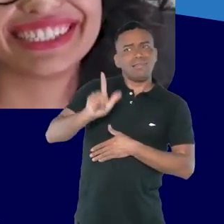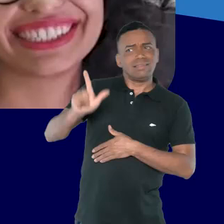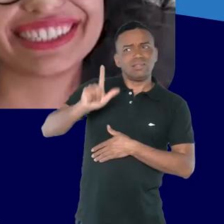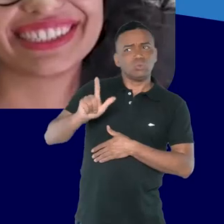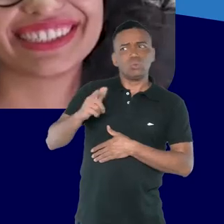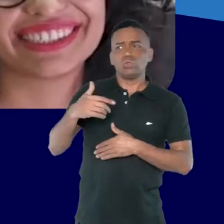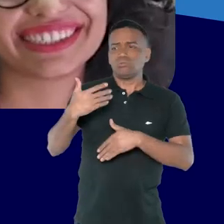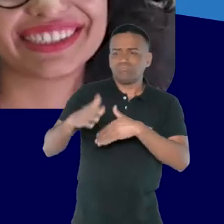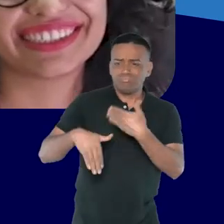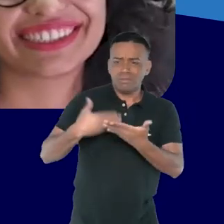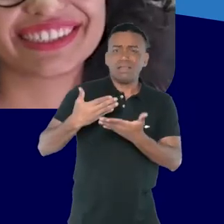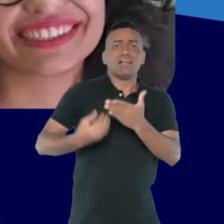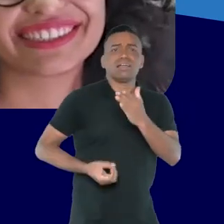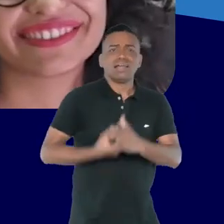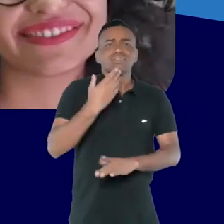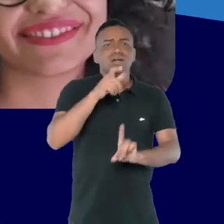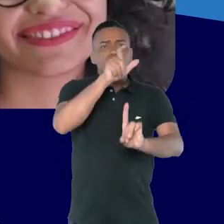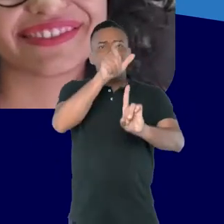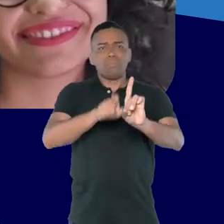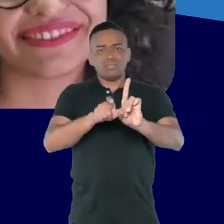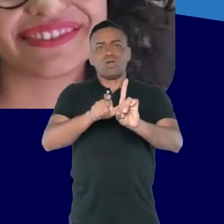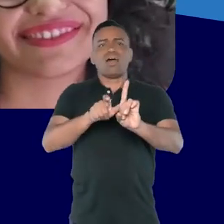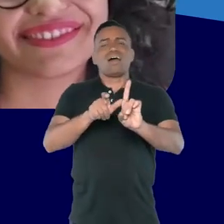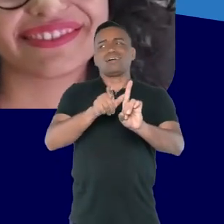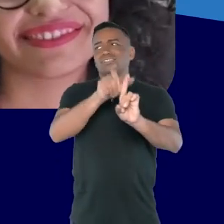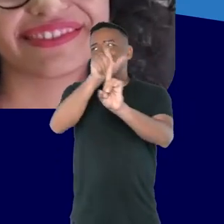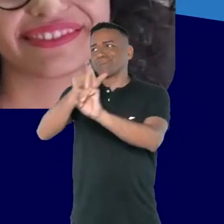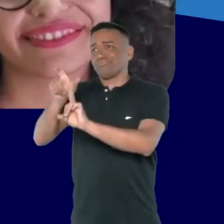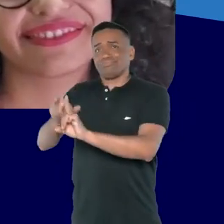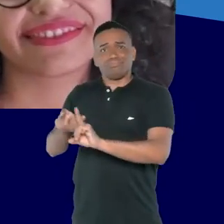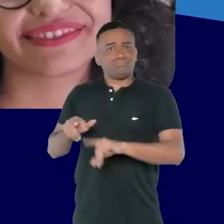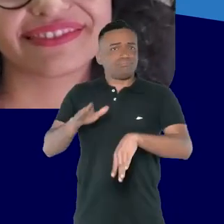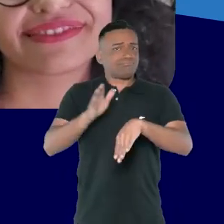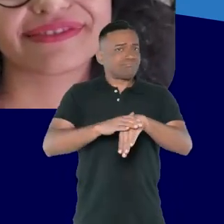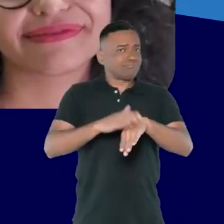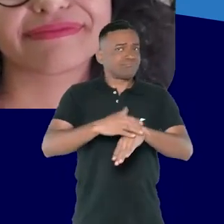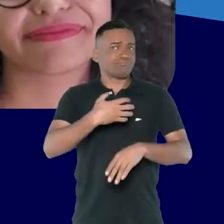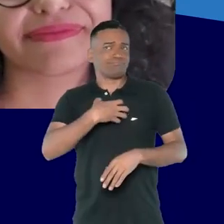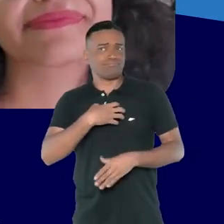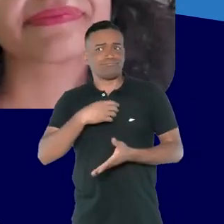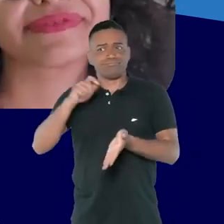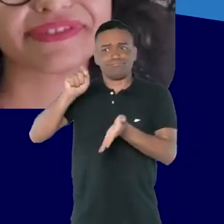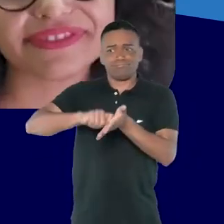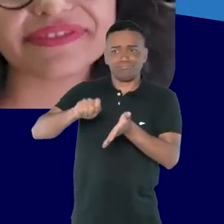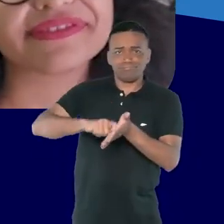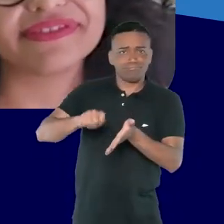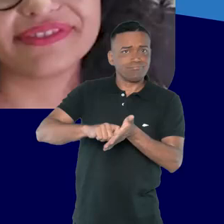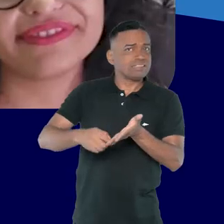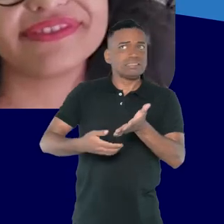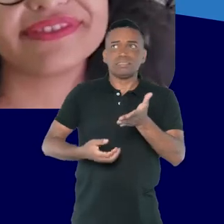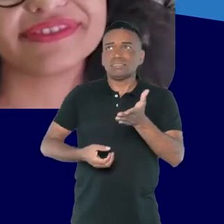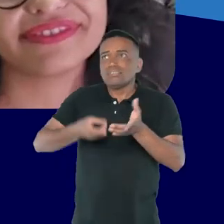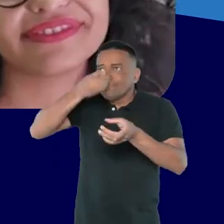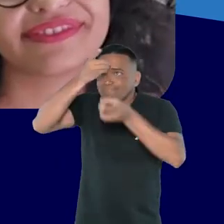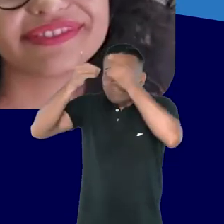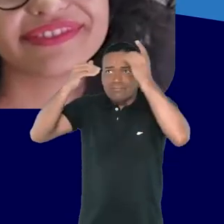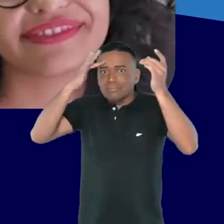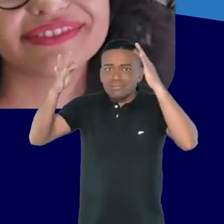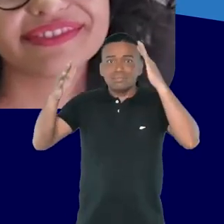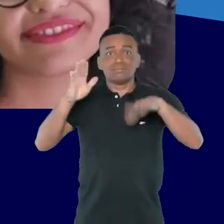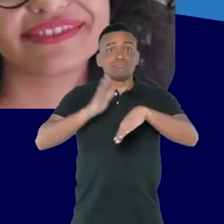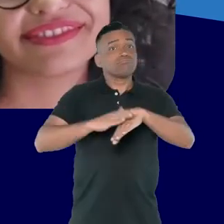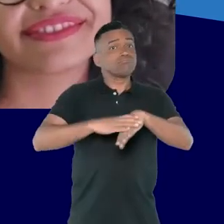E falando de literatura mesmo, a partir desse momento, como é que foi a construção desses personagens, o seu método